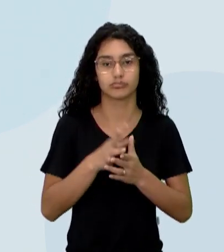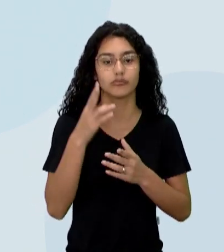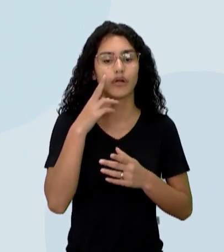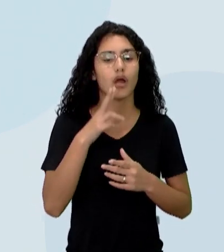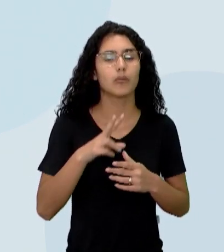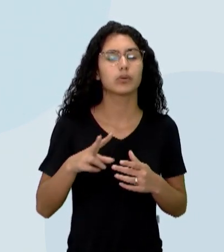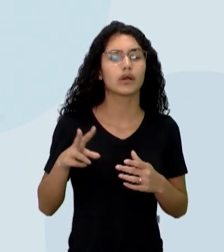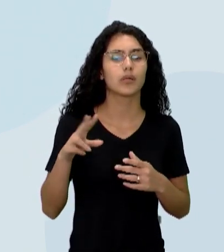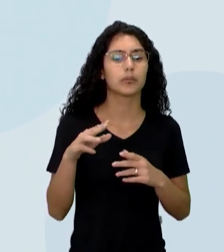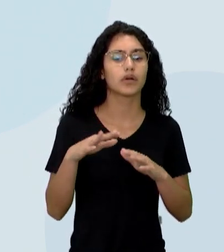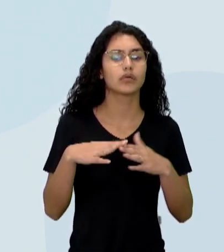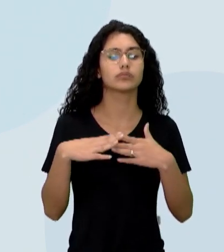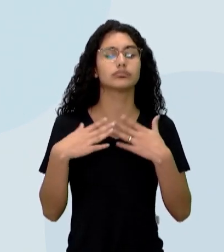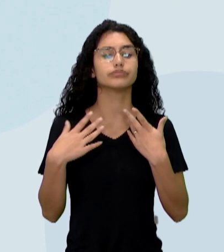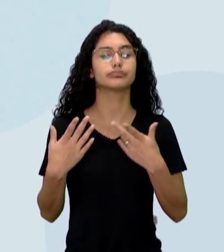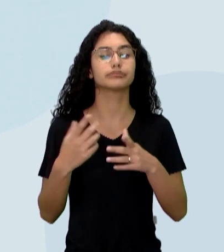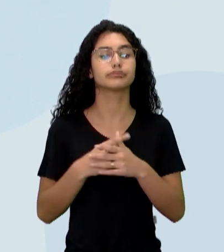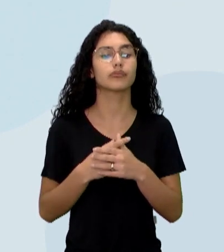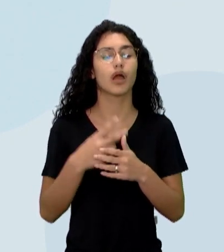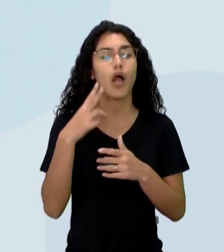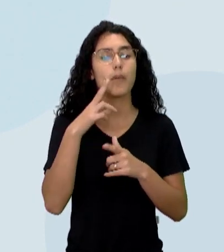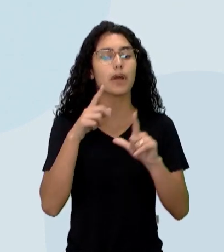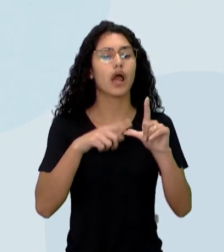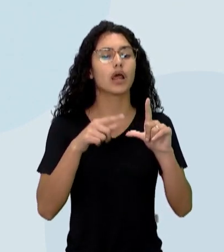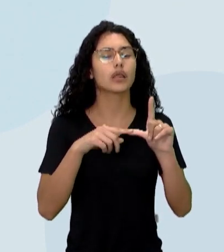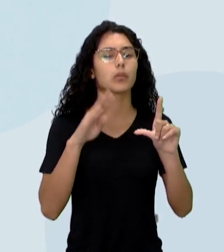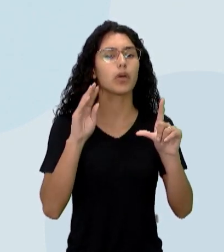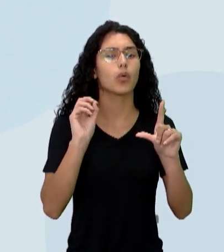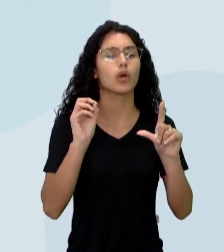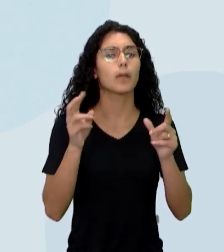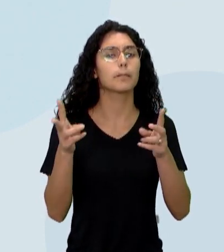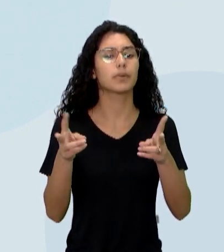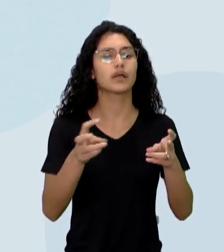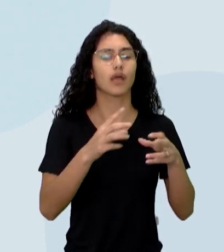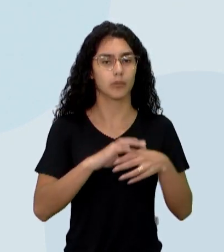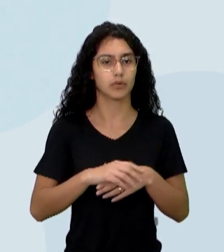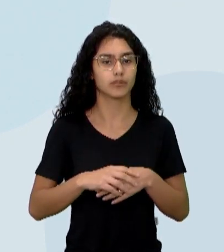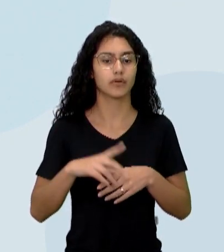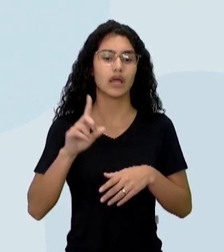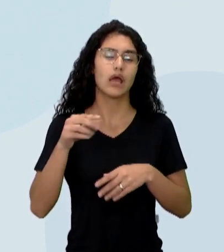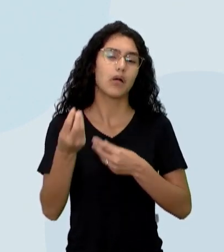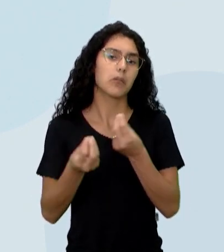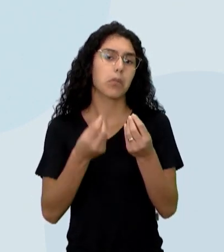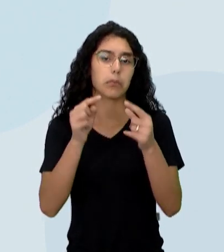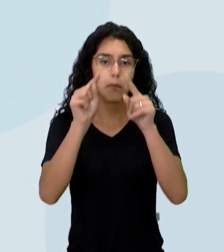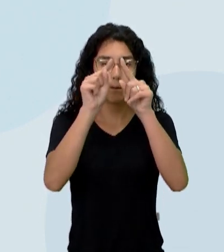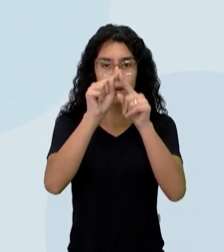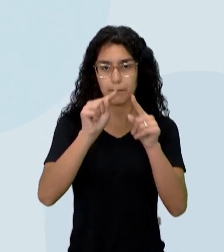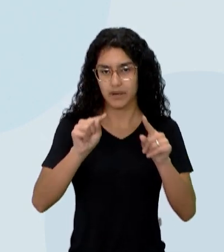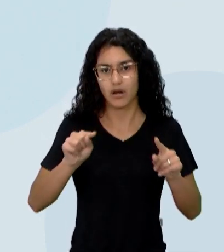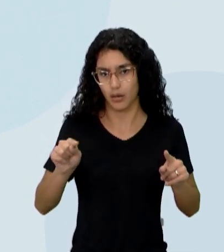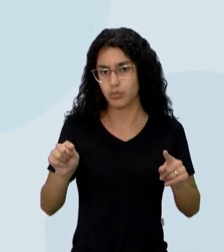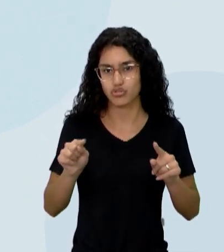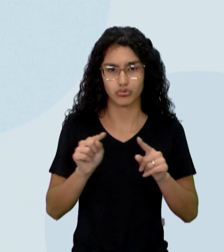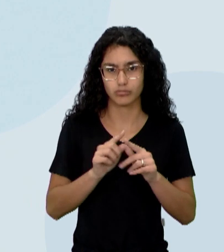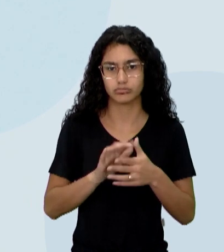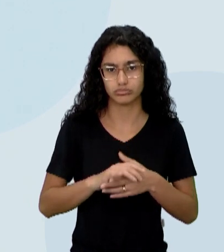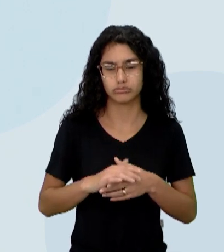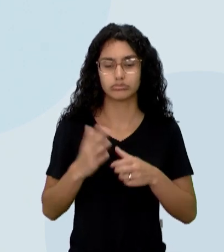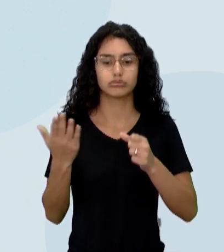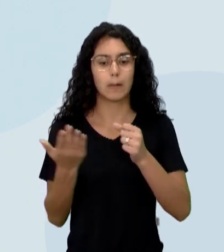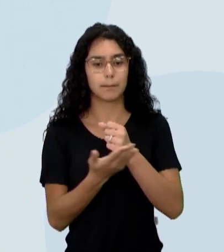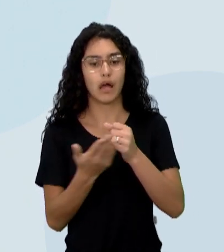Olhando a alternativa B, o que a gente percebe? Que ela é tipo uma pirâmide, né? Uma pirâmide de